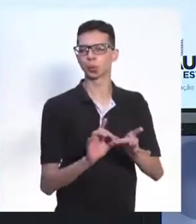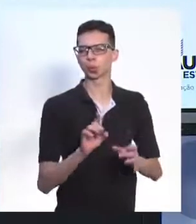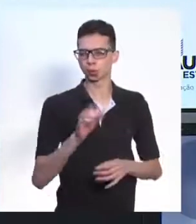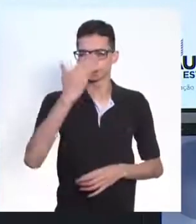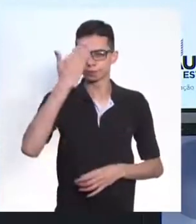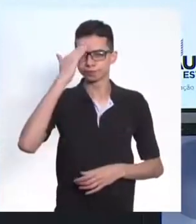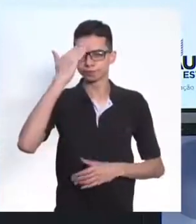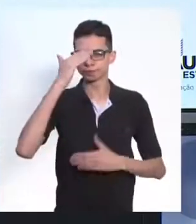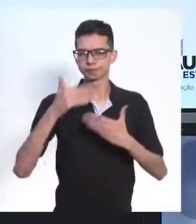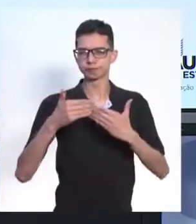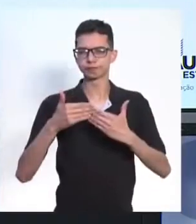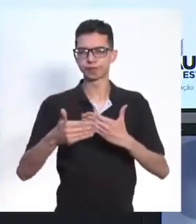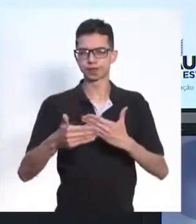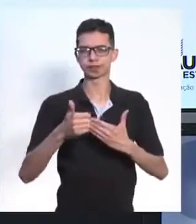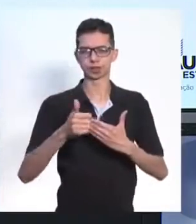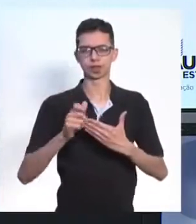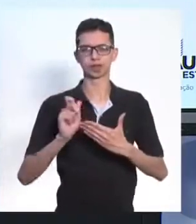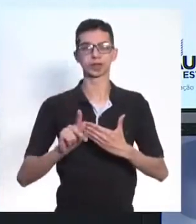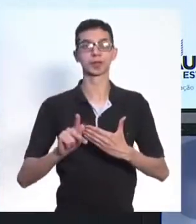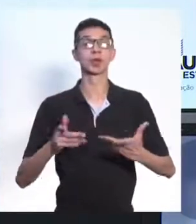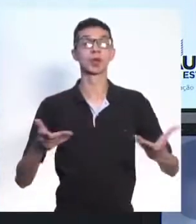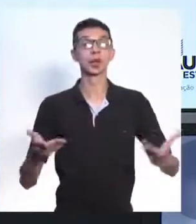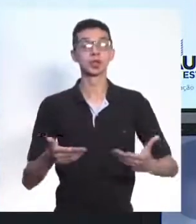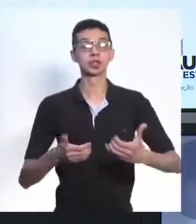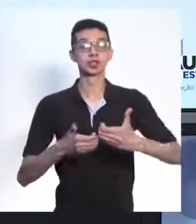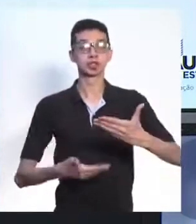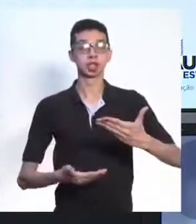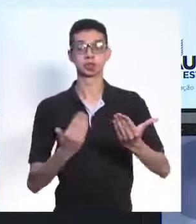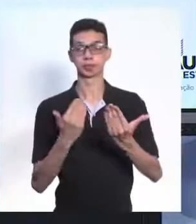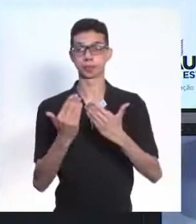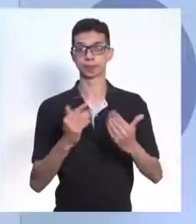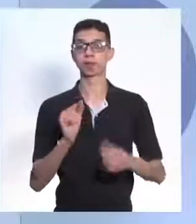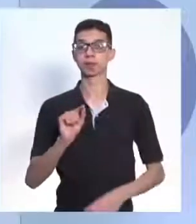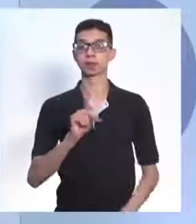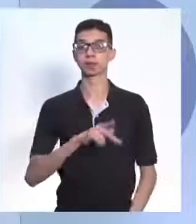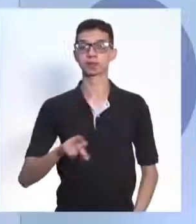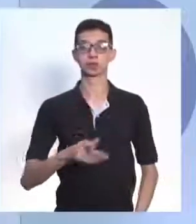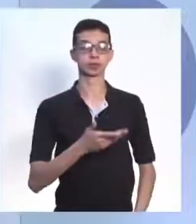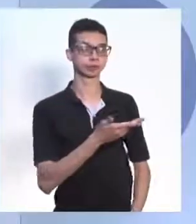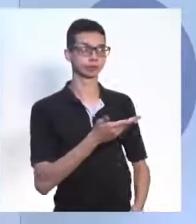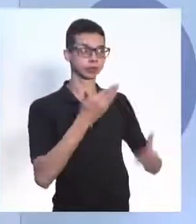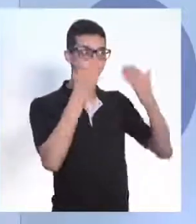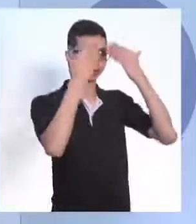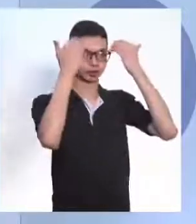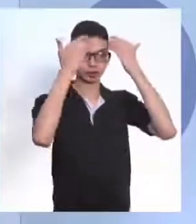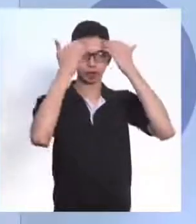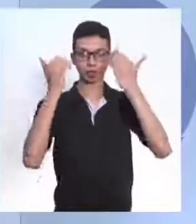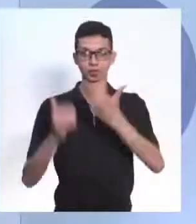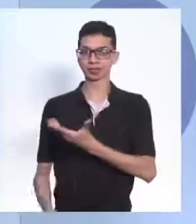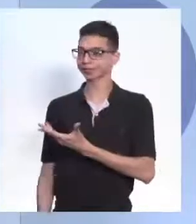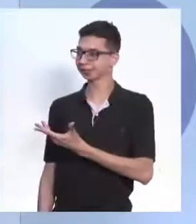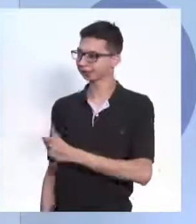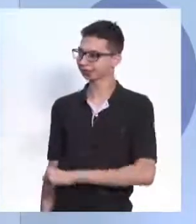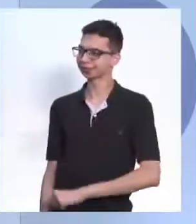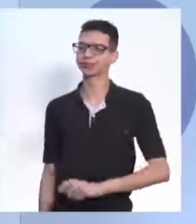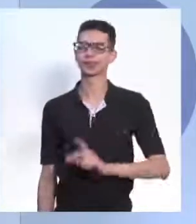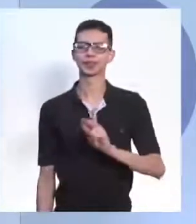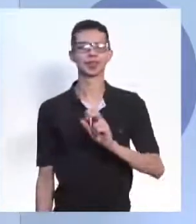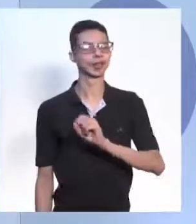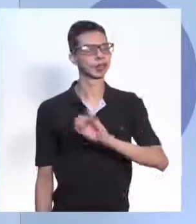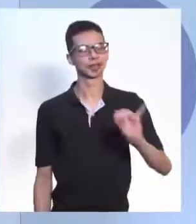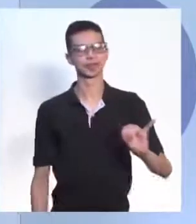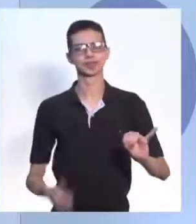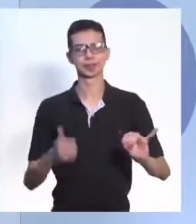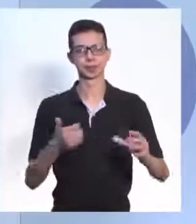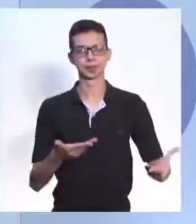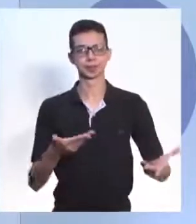Para interagir com vocês no chat hoje, o professor Jonas. Olá, sejam todos bem-vindos para mais uma aula de